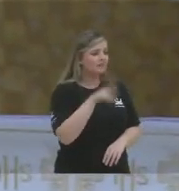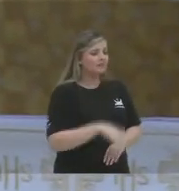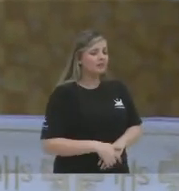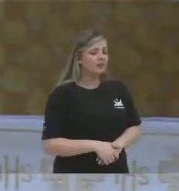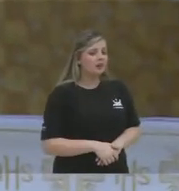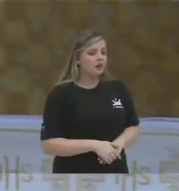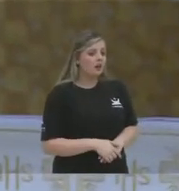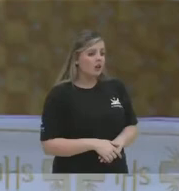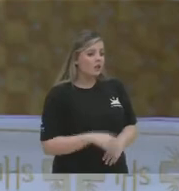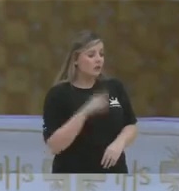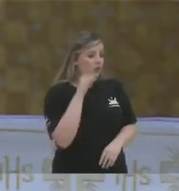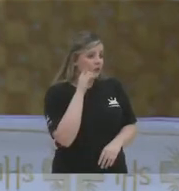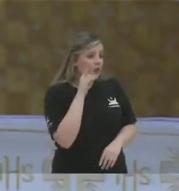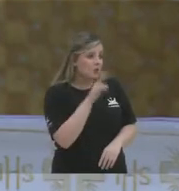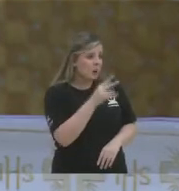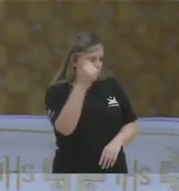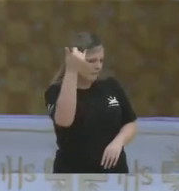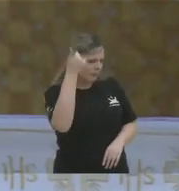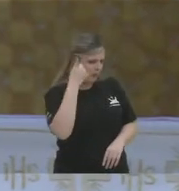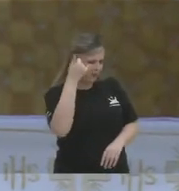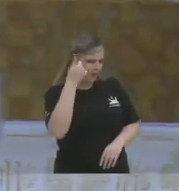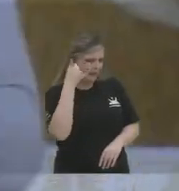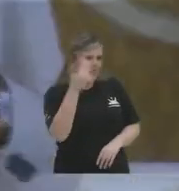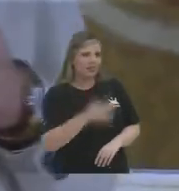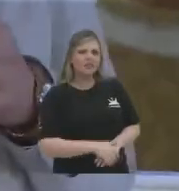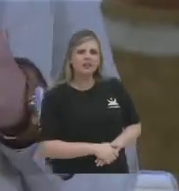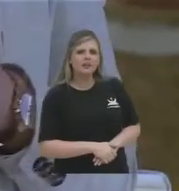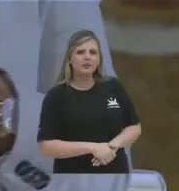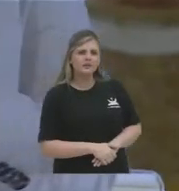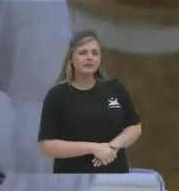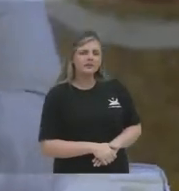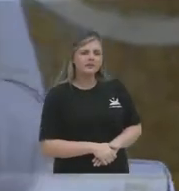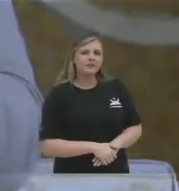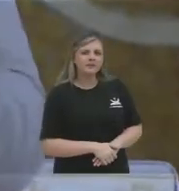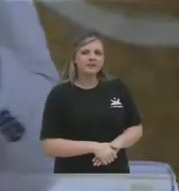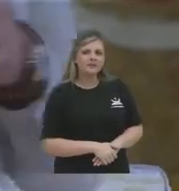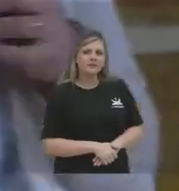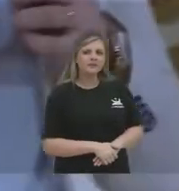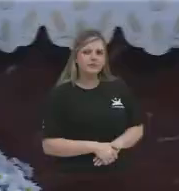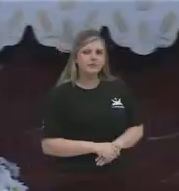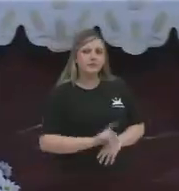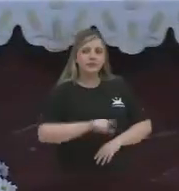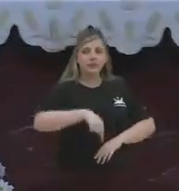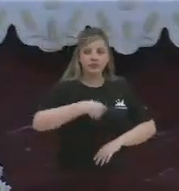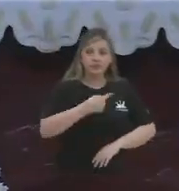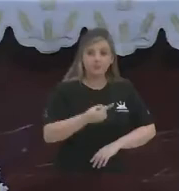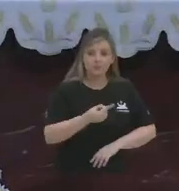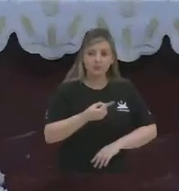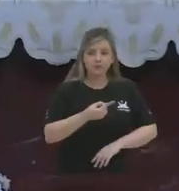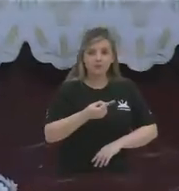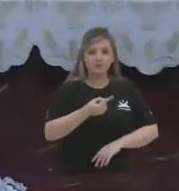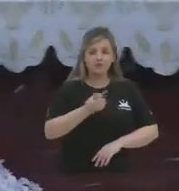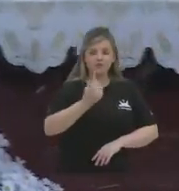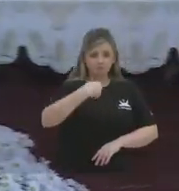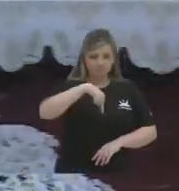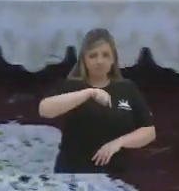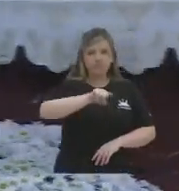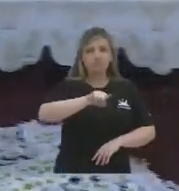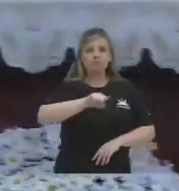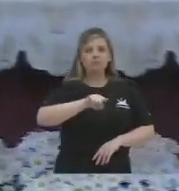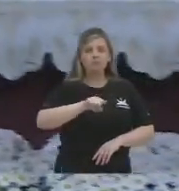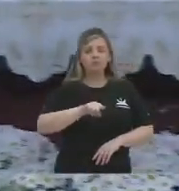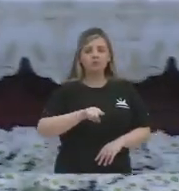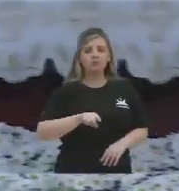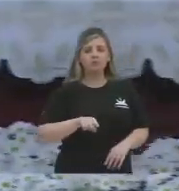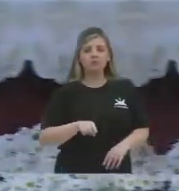vejo que és um profeta. E depois ela vai